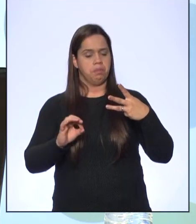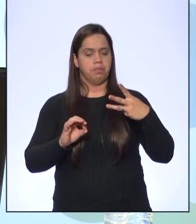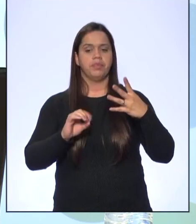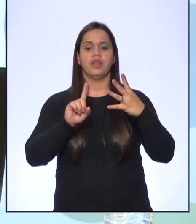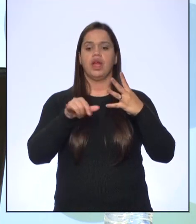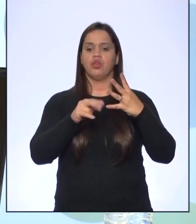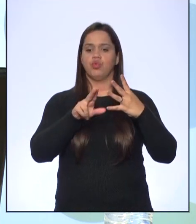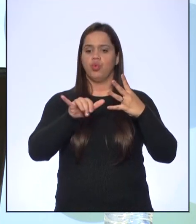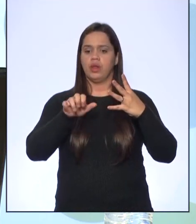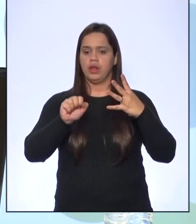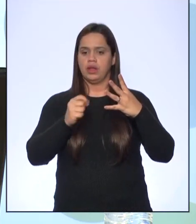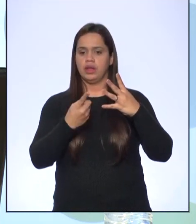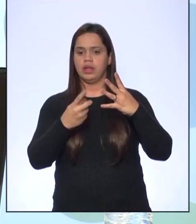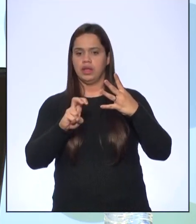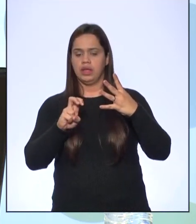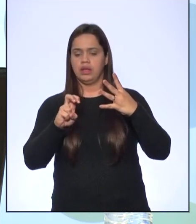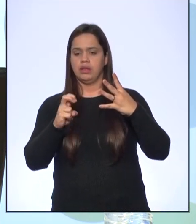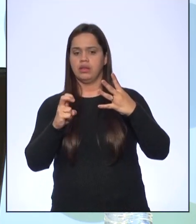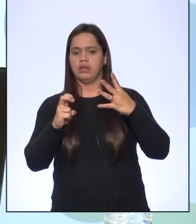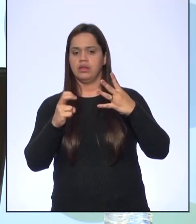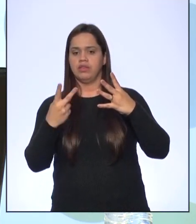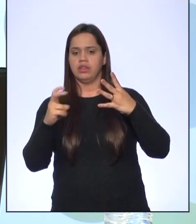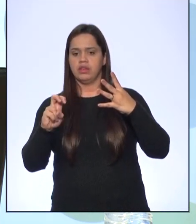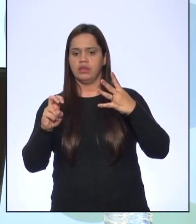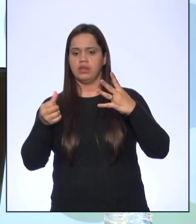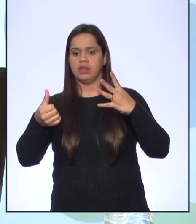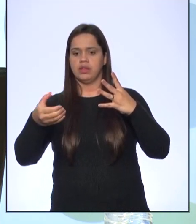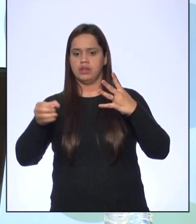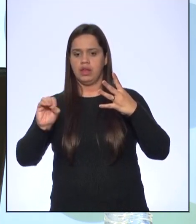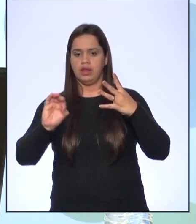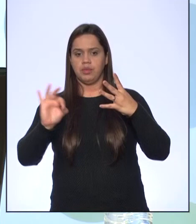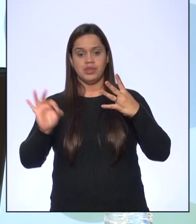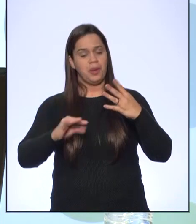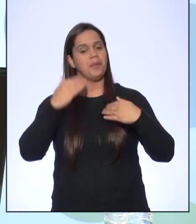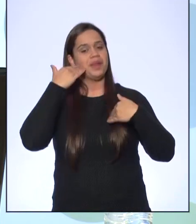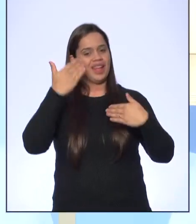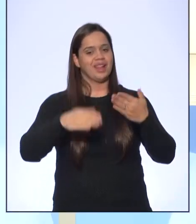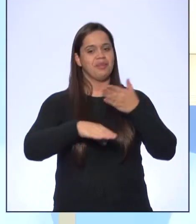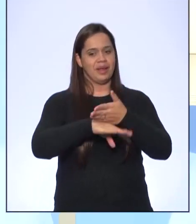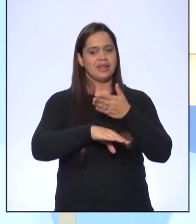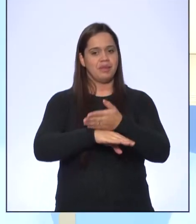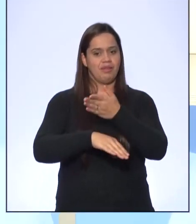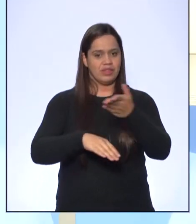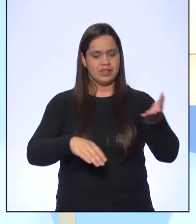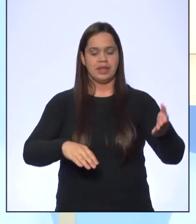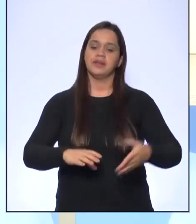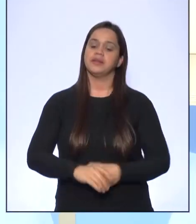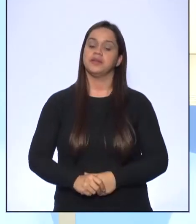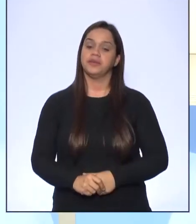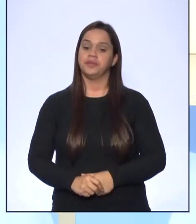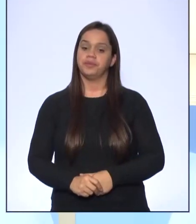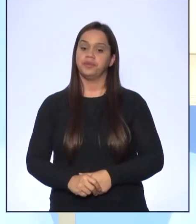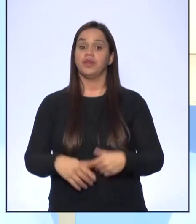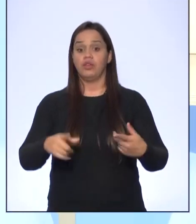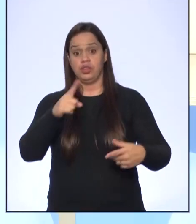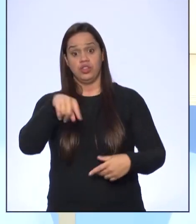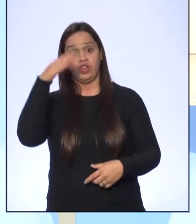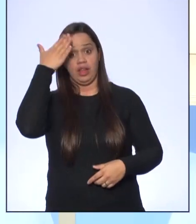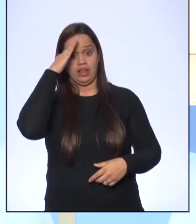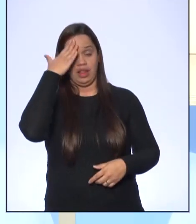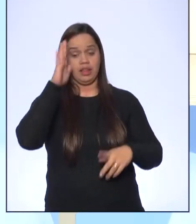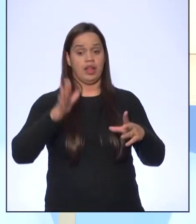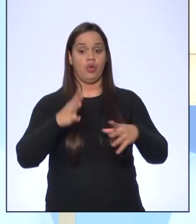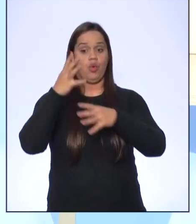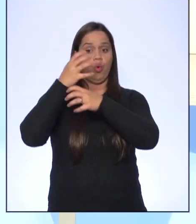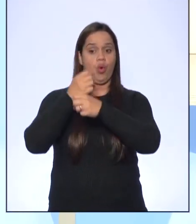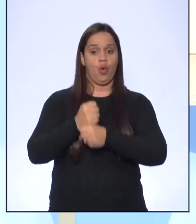Juliana respondeu 15%, 25% e 60%. Muito obrigada pela participação. Beleza, né? Então, vocês já entenderam a questão da